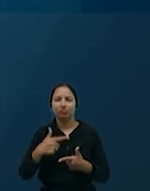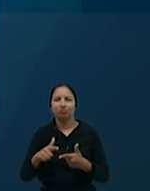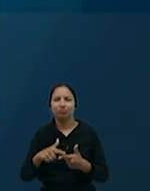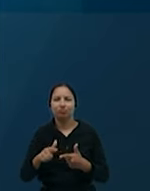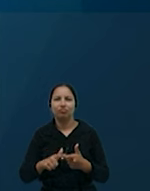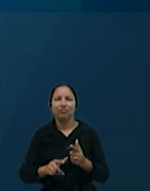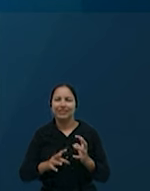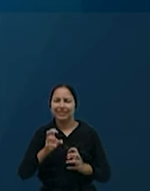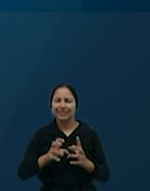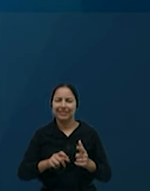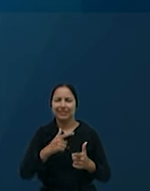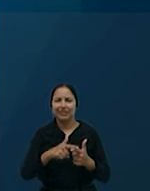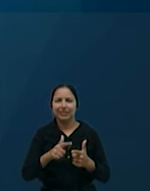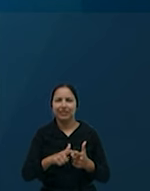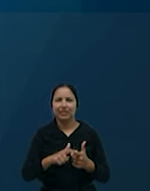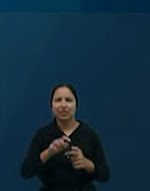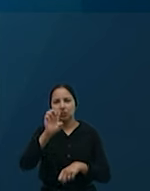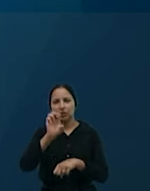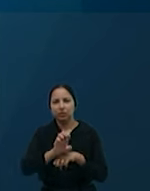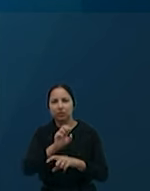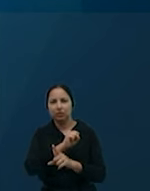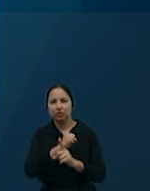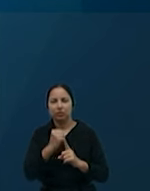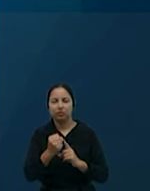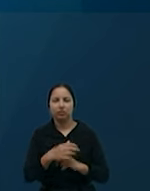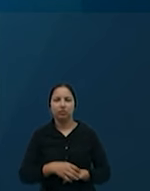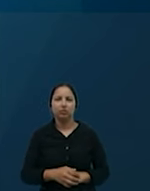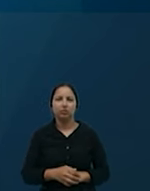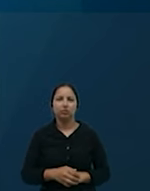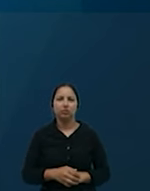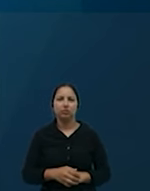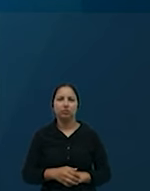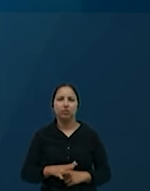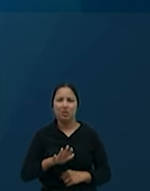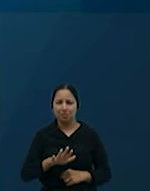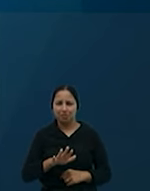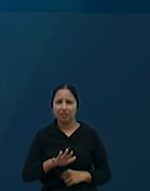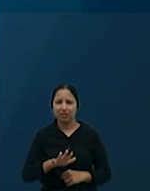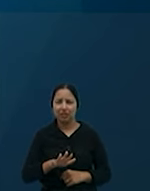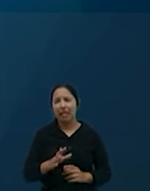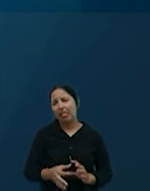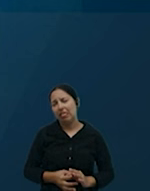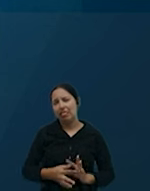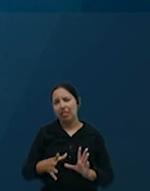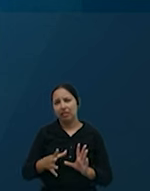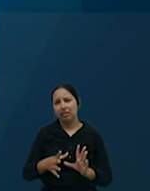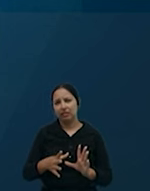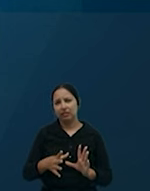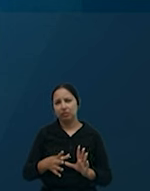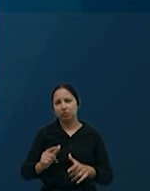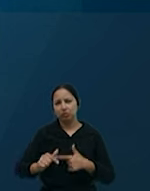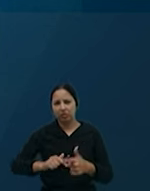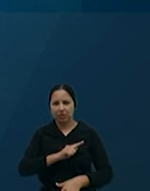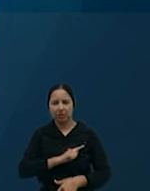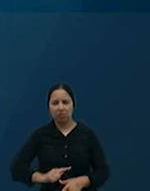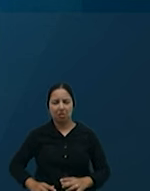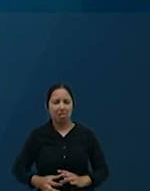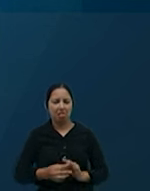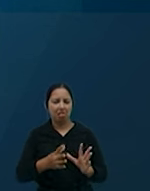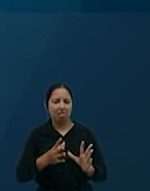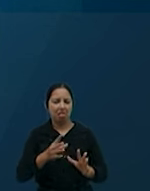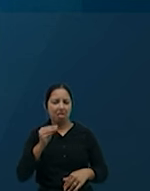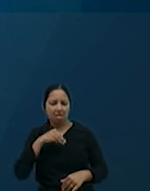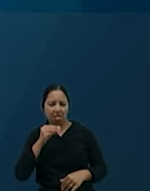Mas não é motivo para a falha na prestação do serviço público. E aí vem aquela situação.